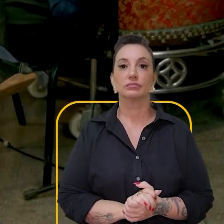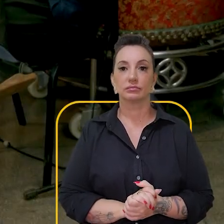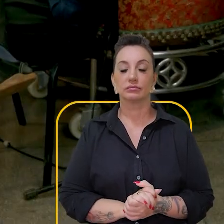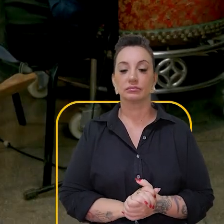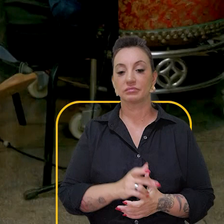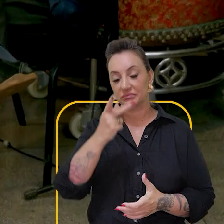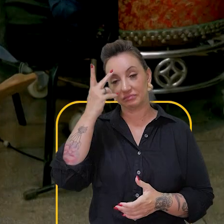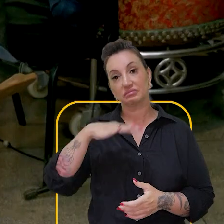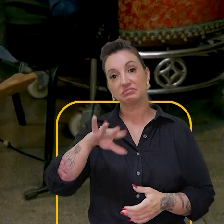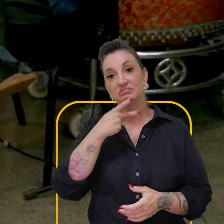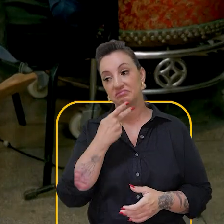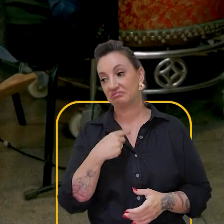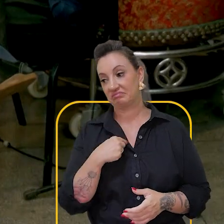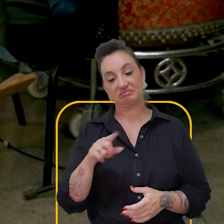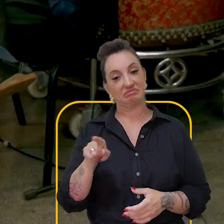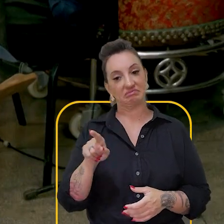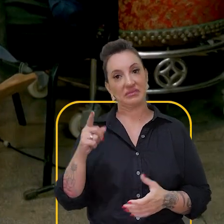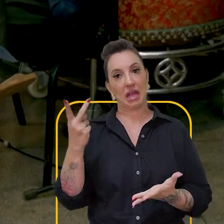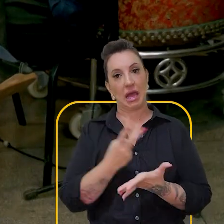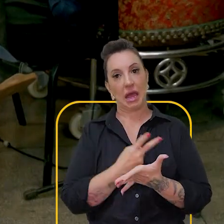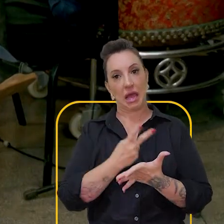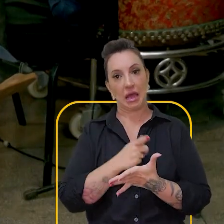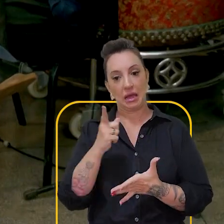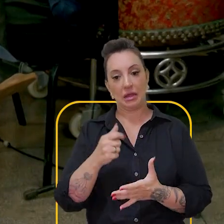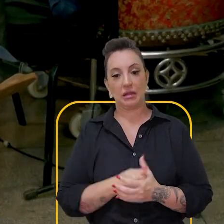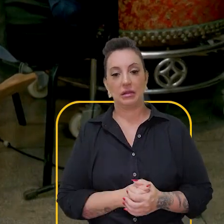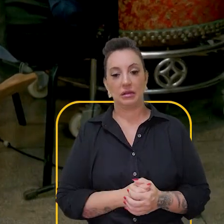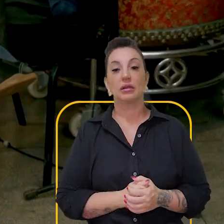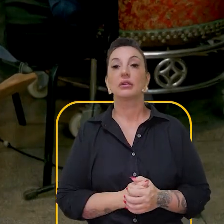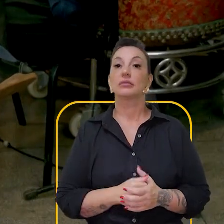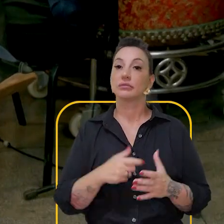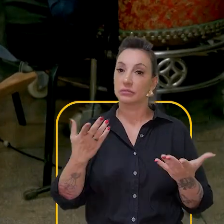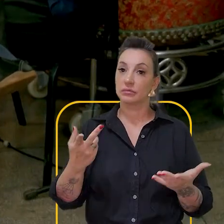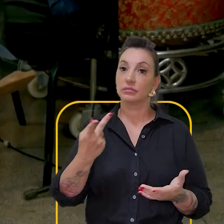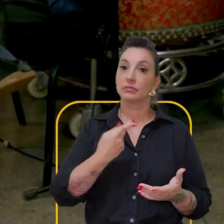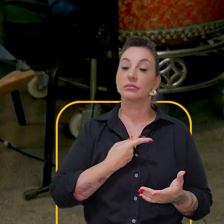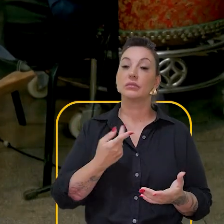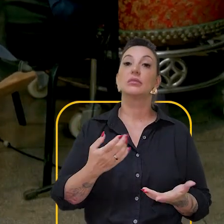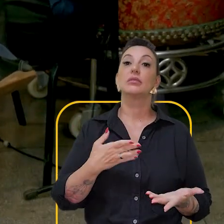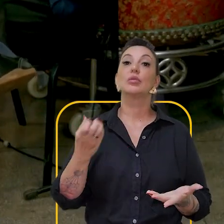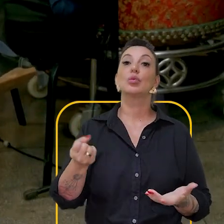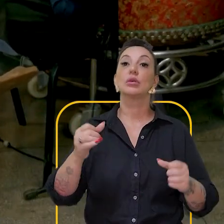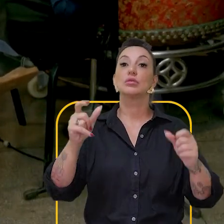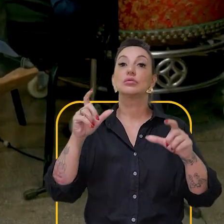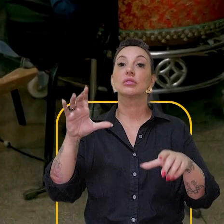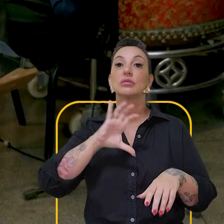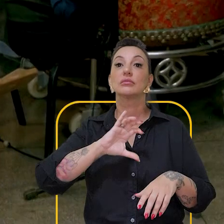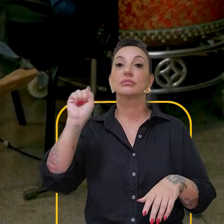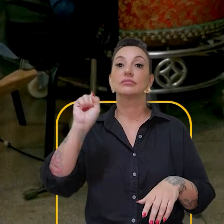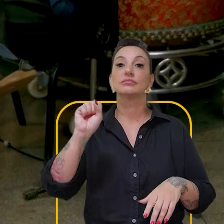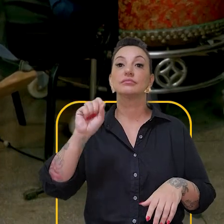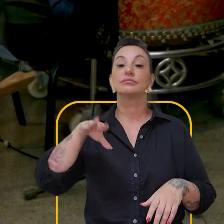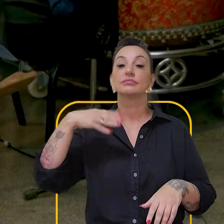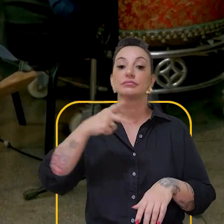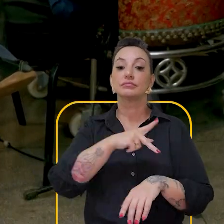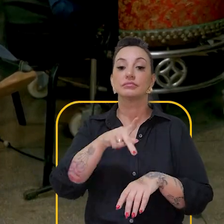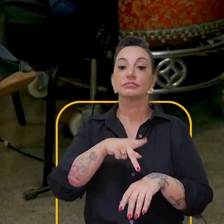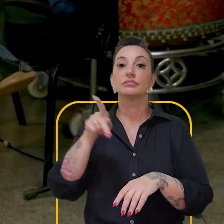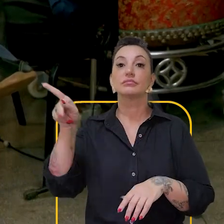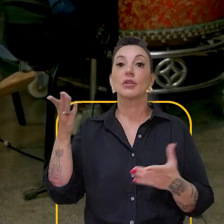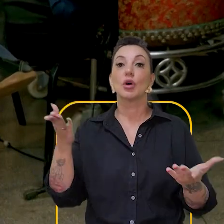trouxeram de Fora o pessoal não tá lá na China hoje sim sim vamos lá competindo eu vi que vários já ganharam medalha bacana